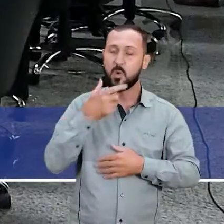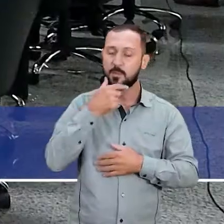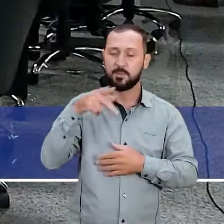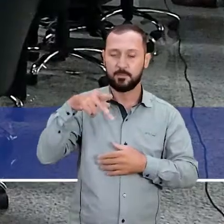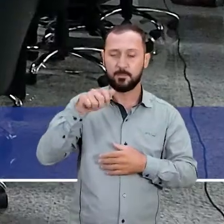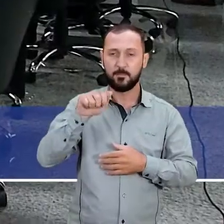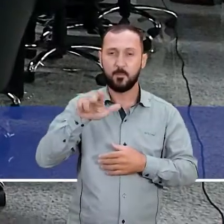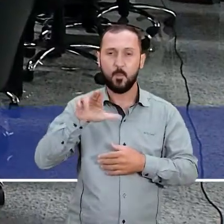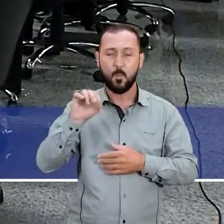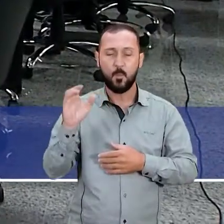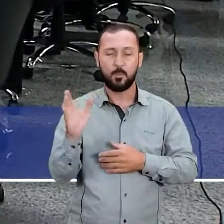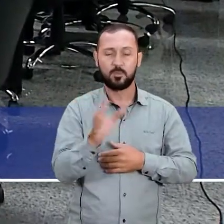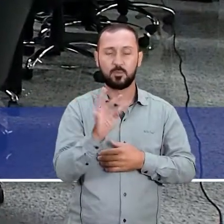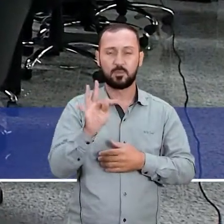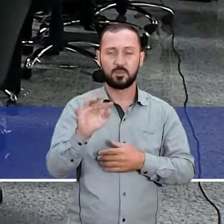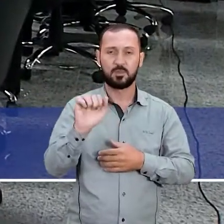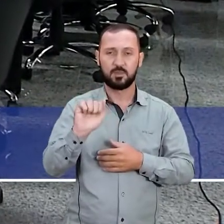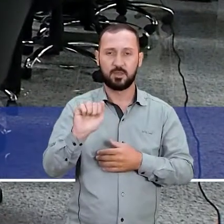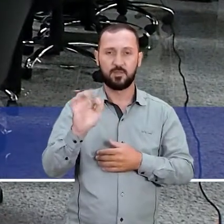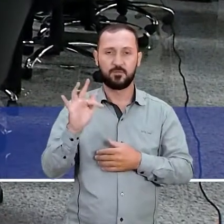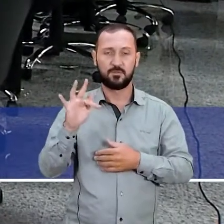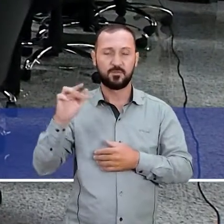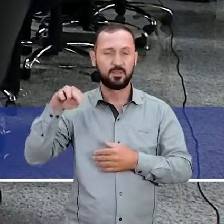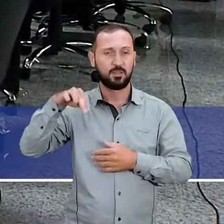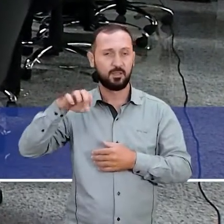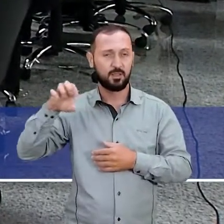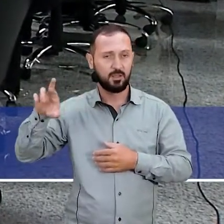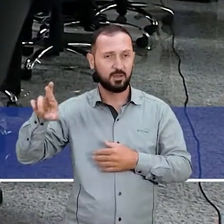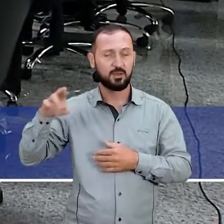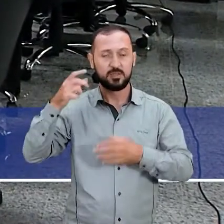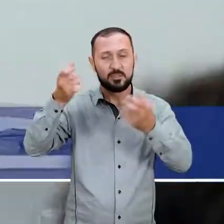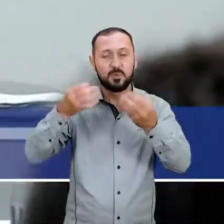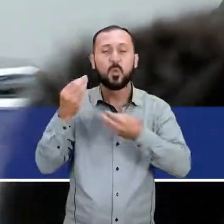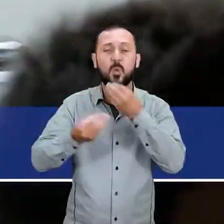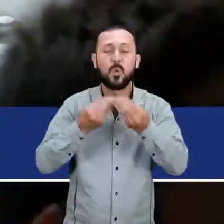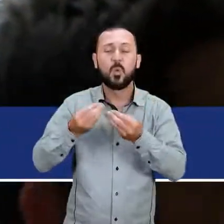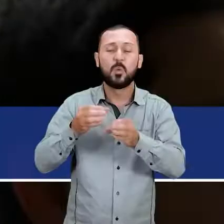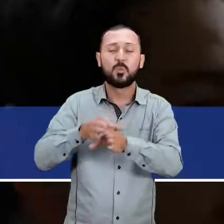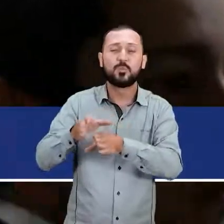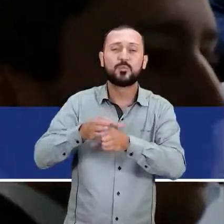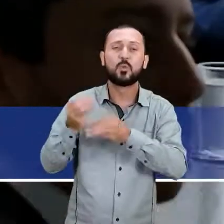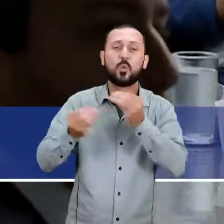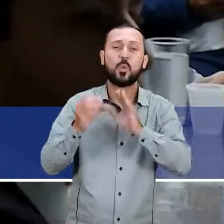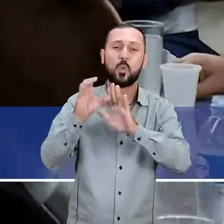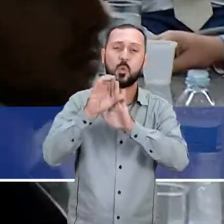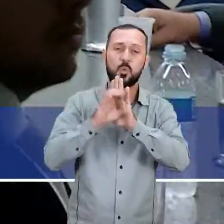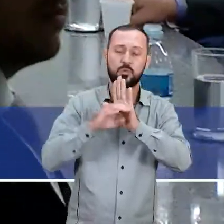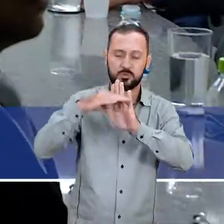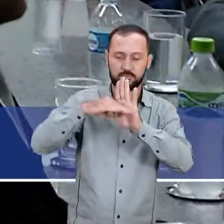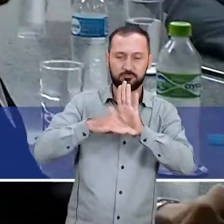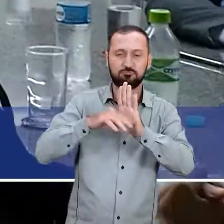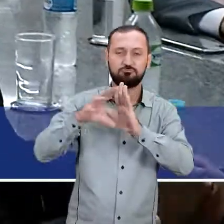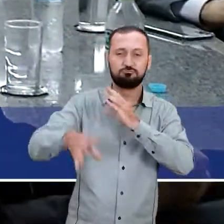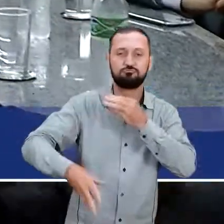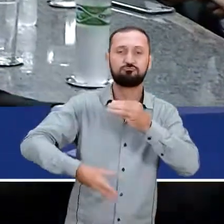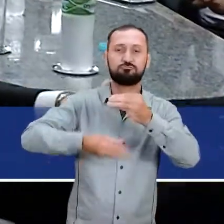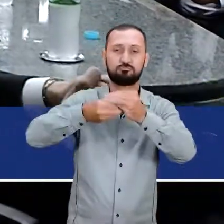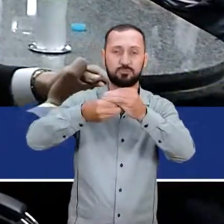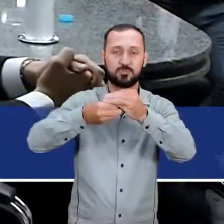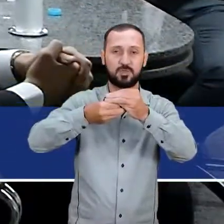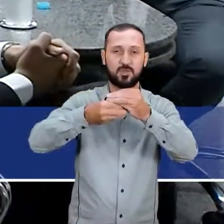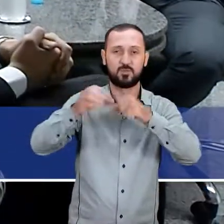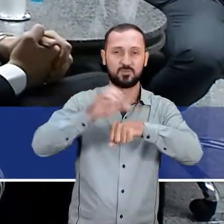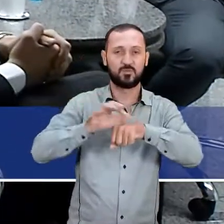o economista Paulo Tafner, especialista em reforma de Previdência, explicou aos parlamentares o conteúdo do projeto de